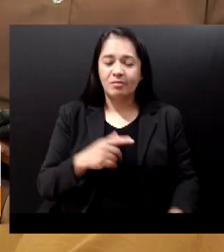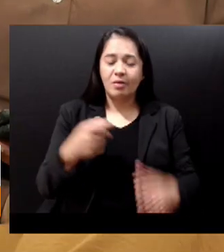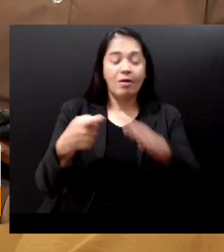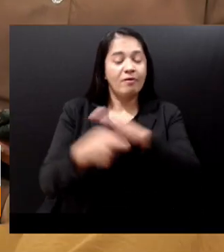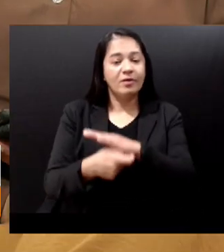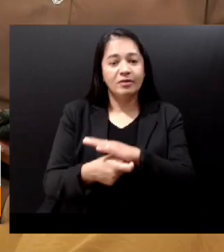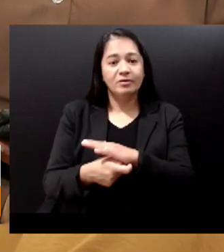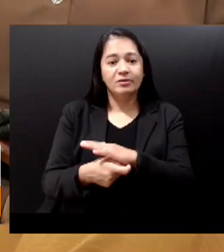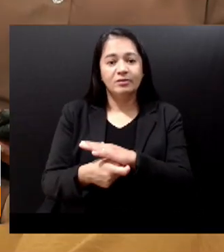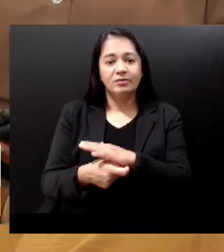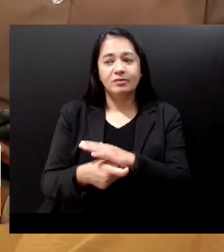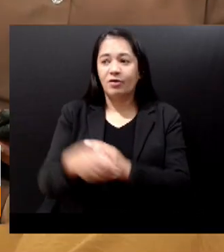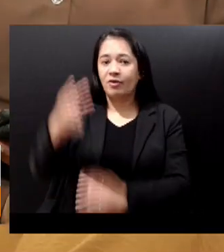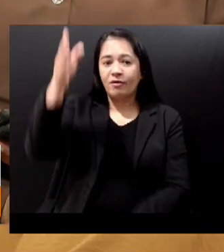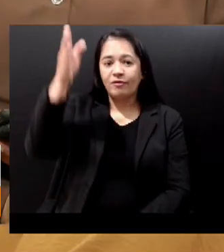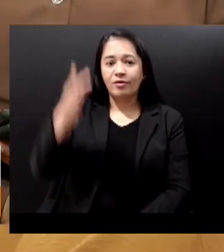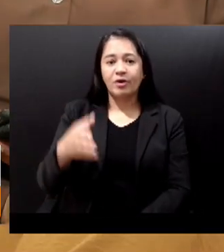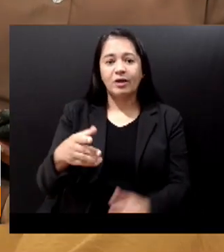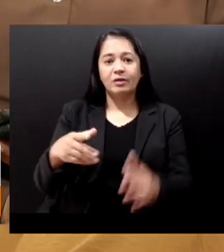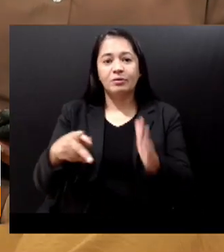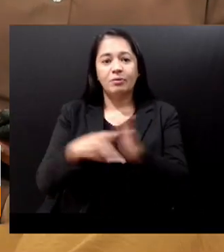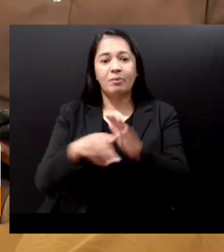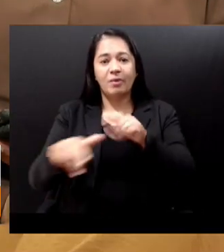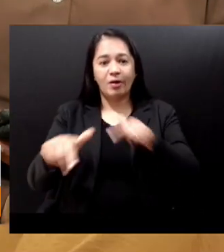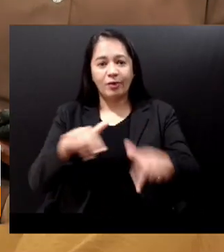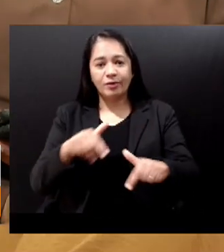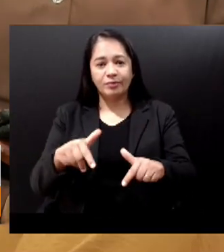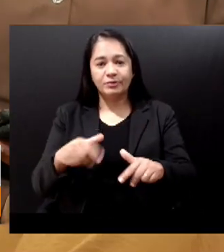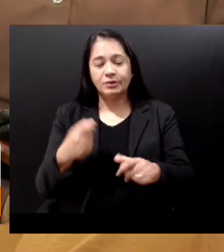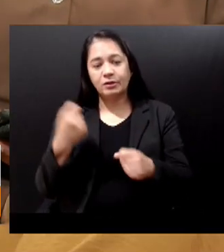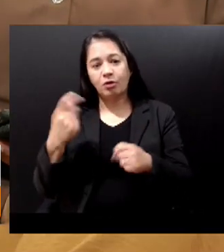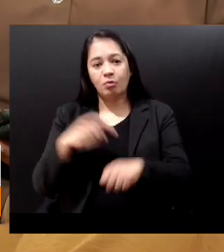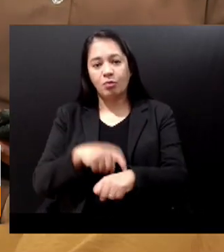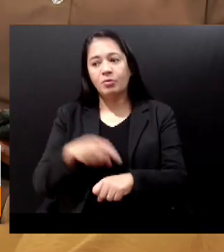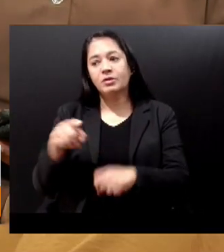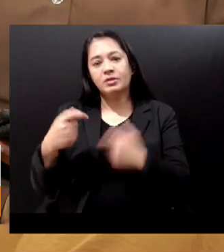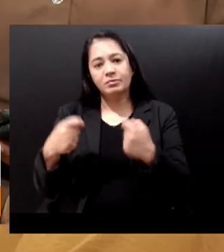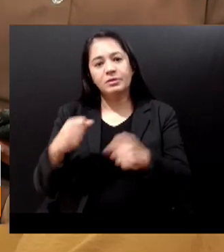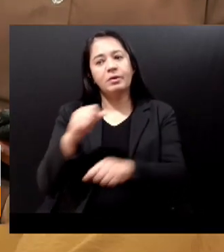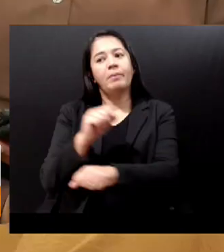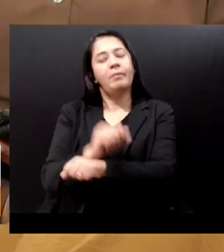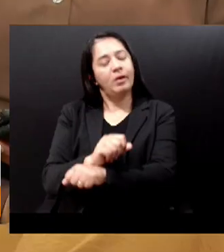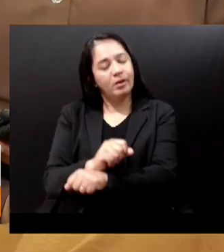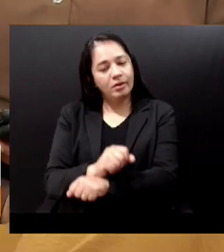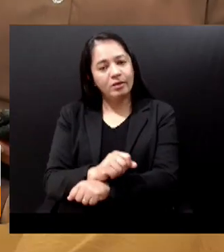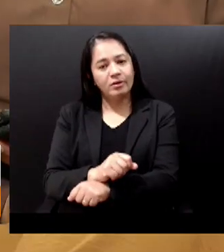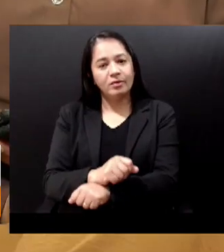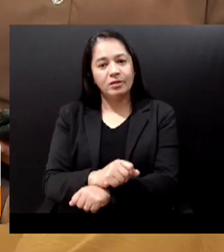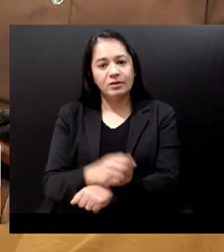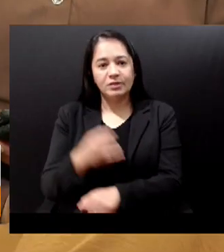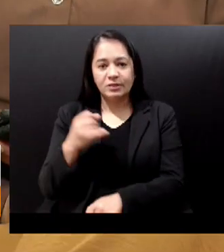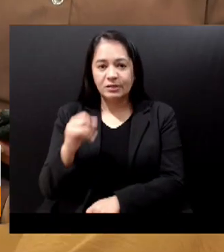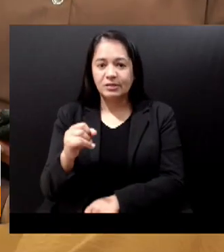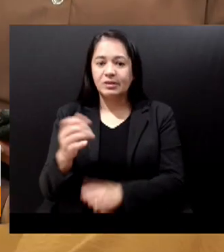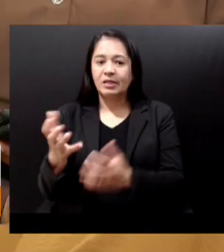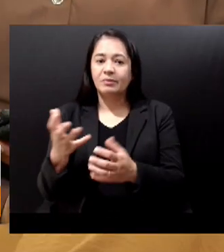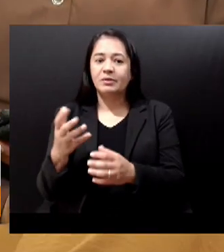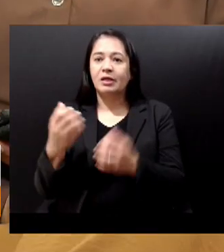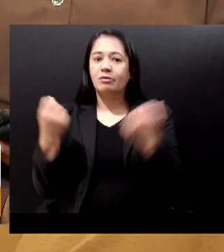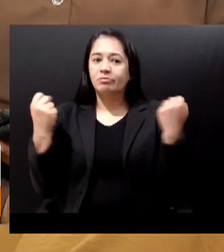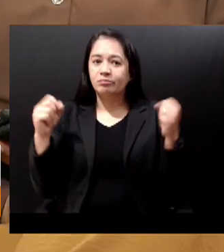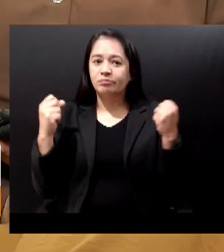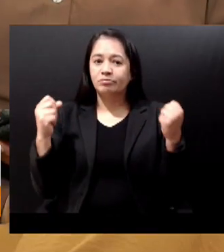direcionada ao trabalho. Exato. E aí, em algum momento você vai precisar parar e talvez se você quiser buscar uma atividade que coloque em jogo o corpo,